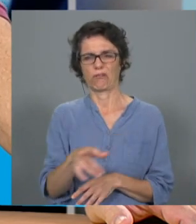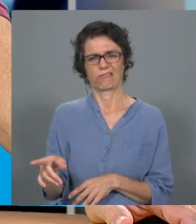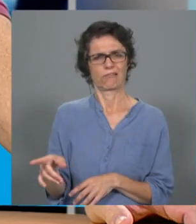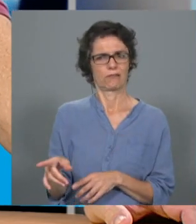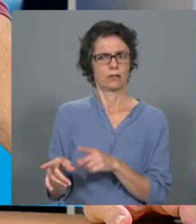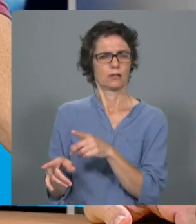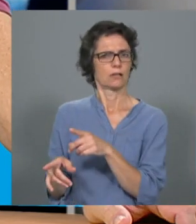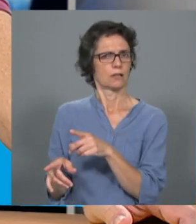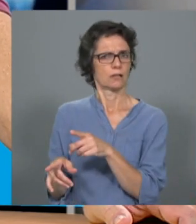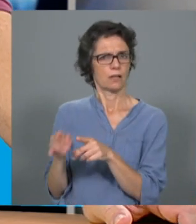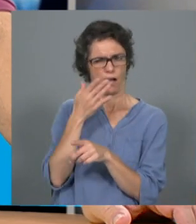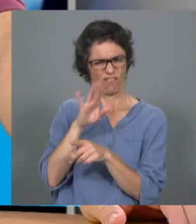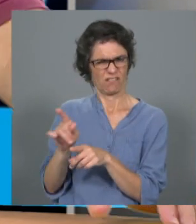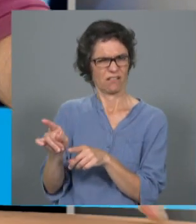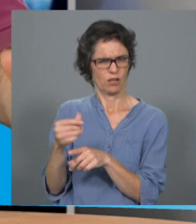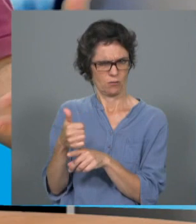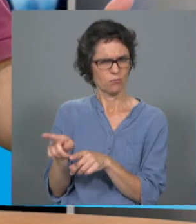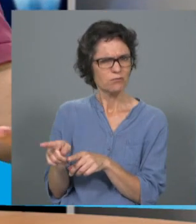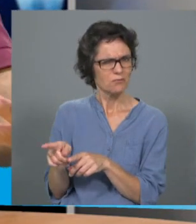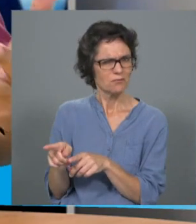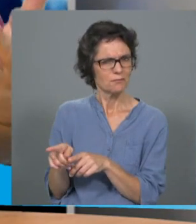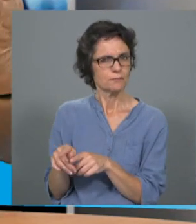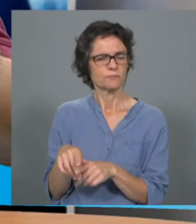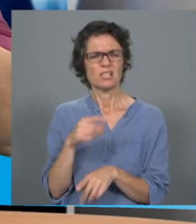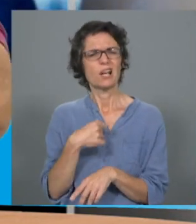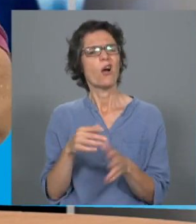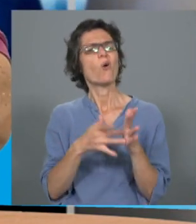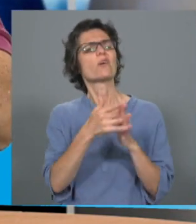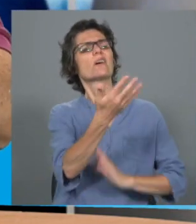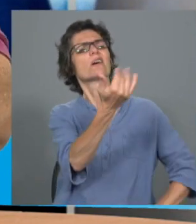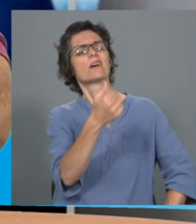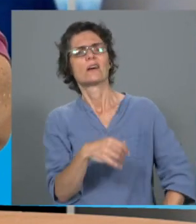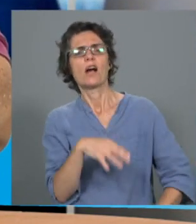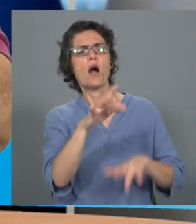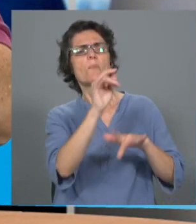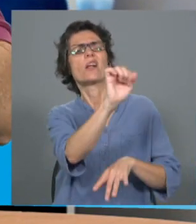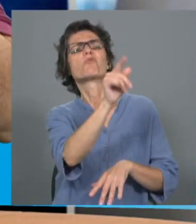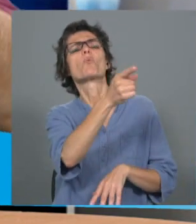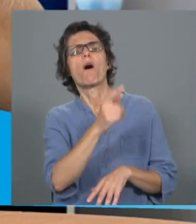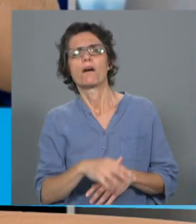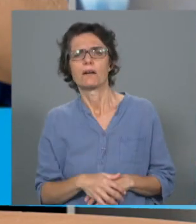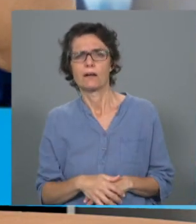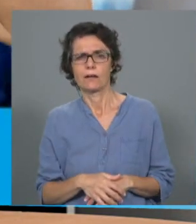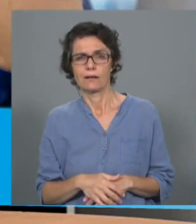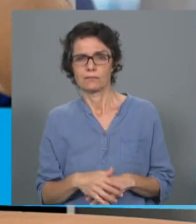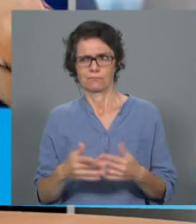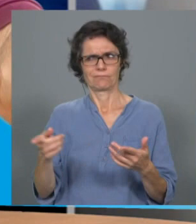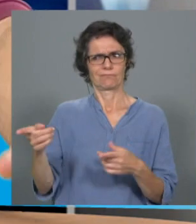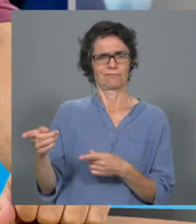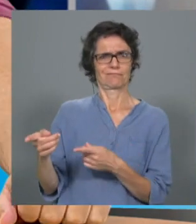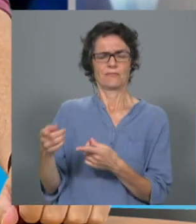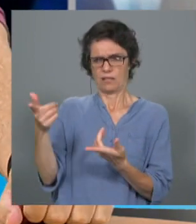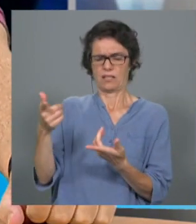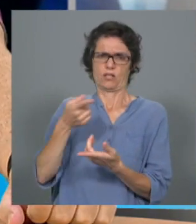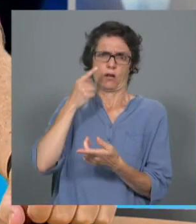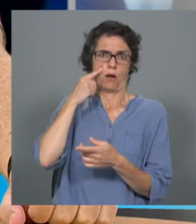ali. Dizem assim: mas que milagre é que tu fazes para que a gente acredite em ti? Então não estavam fartos de ver